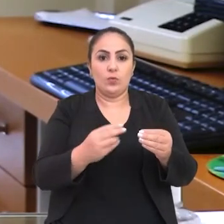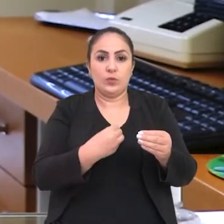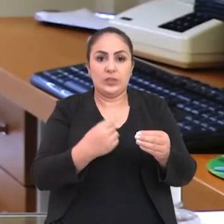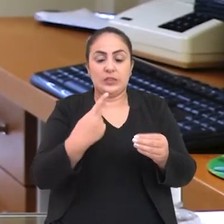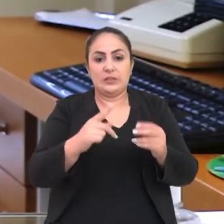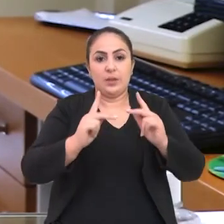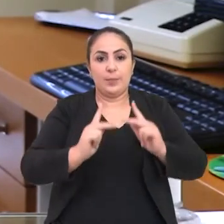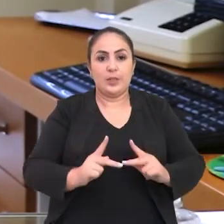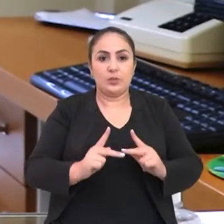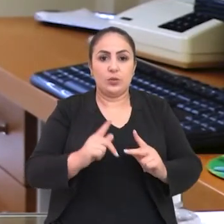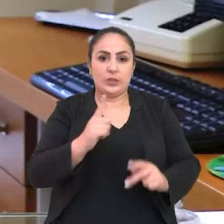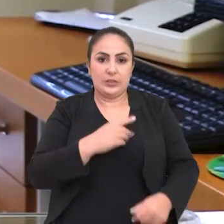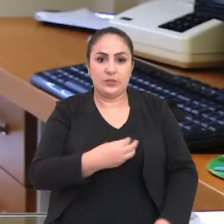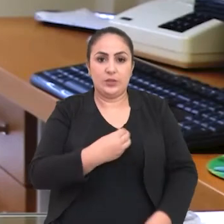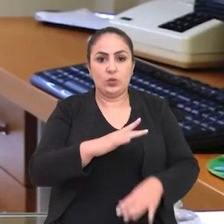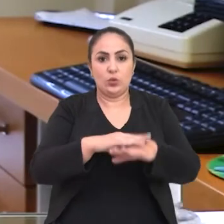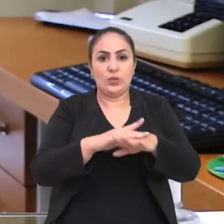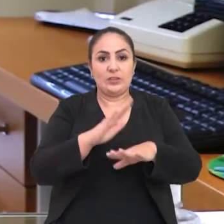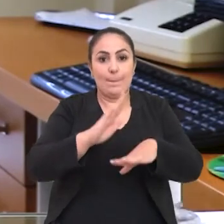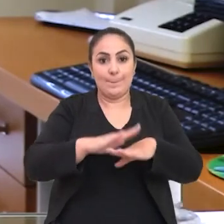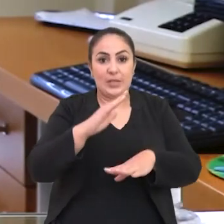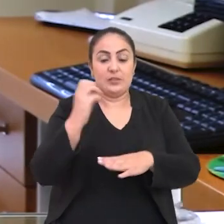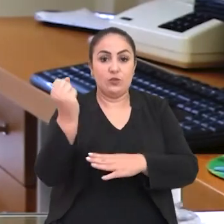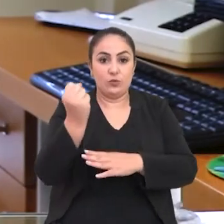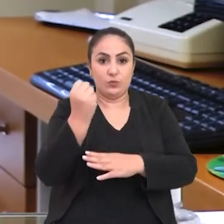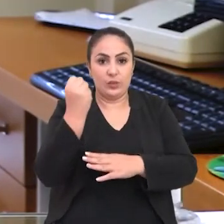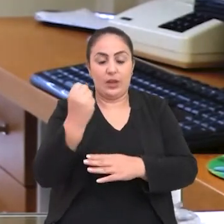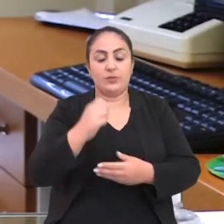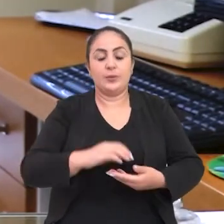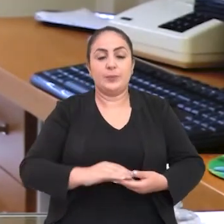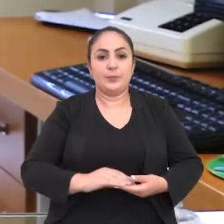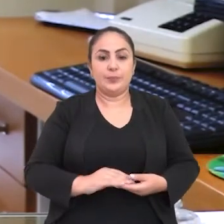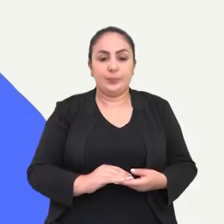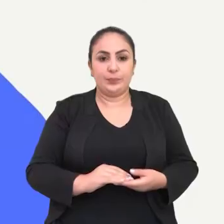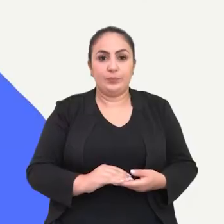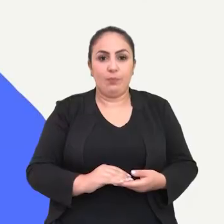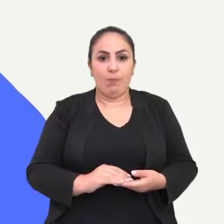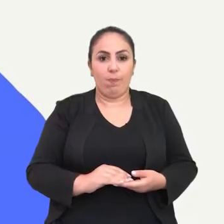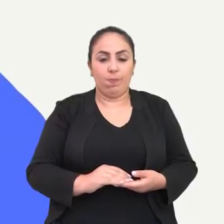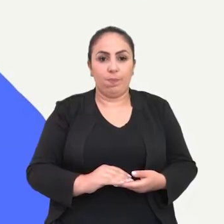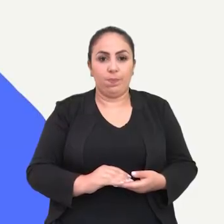ou sobrevida desses pacientes acometidos por doenças mais agressivas.